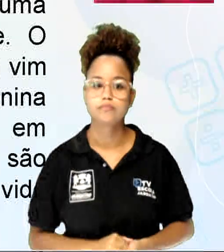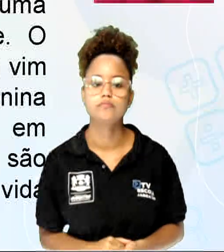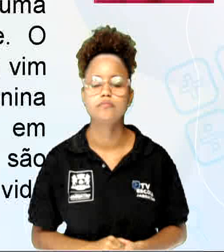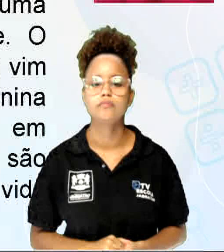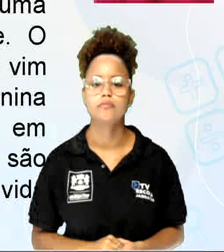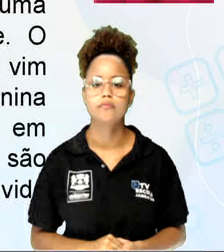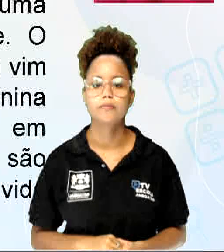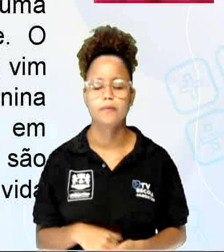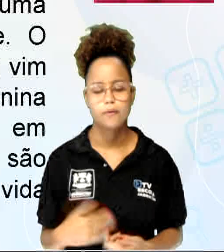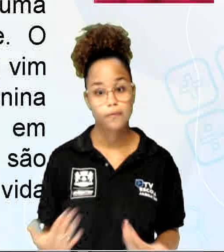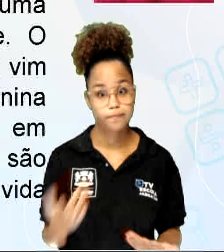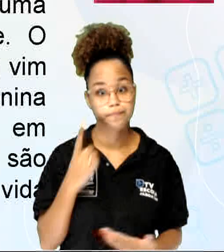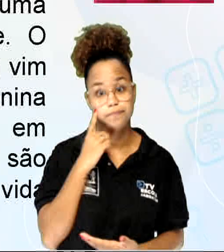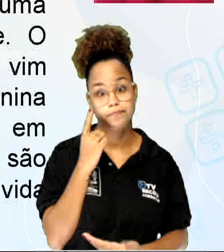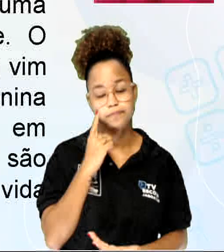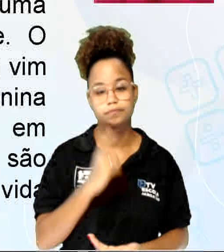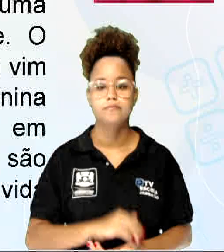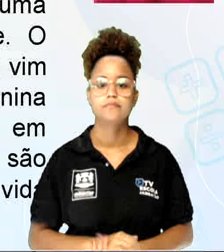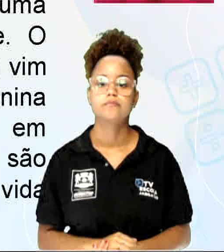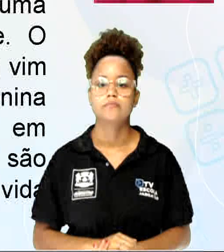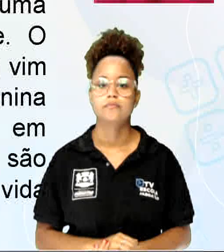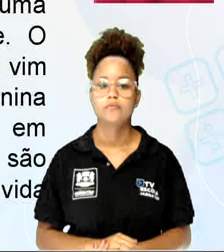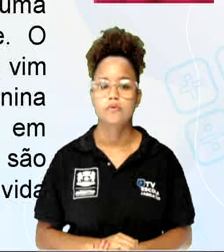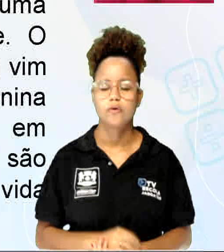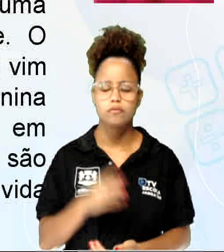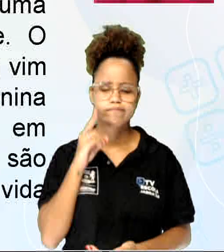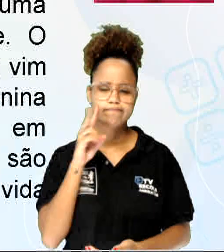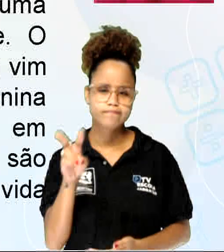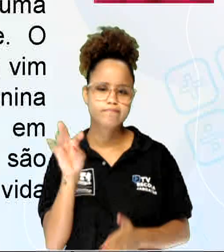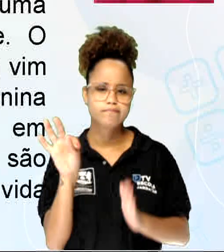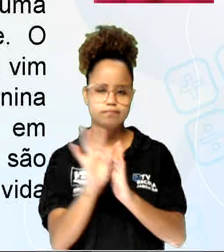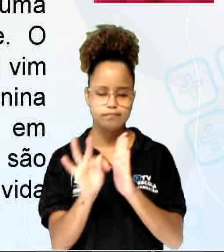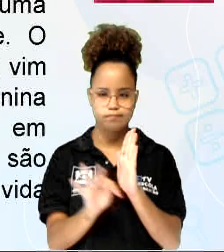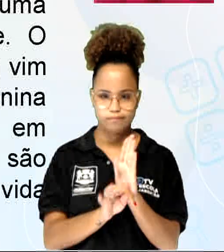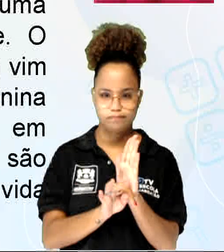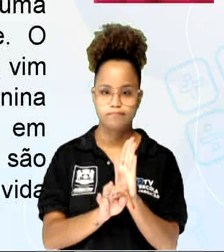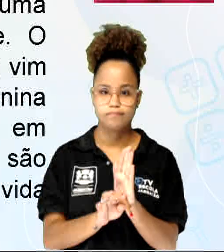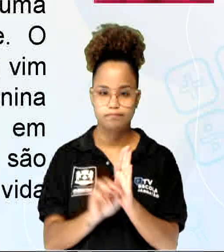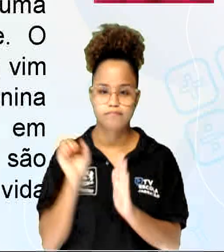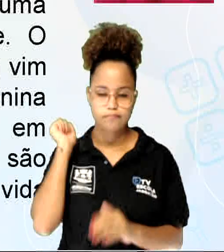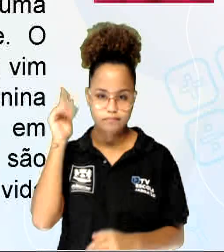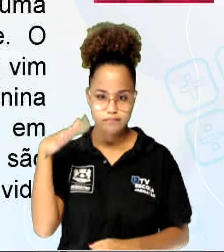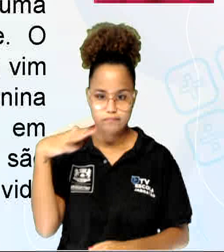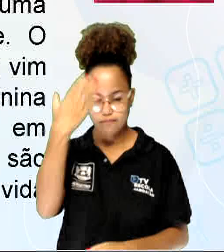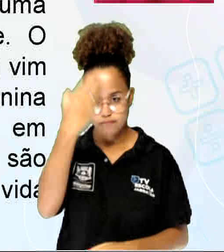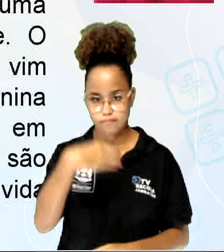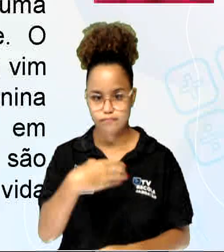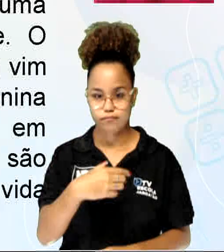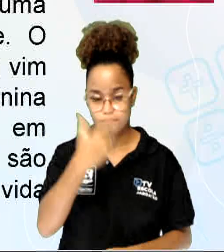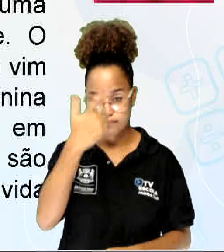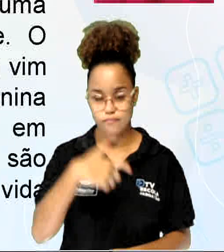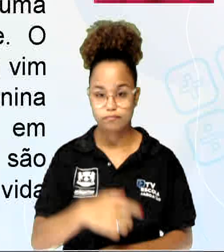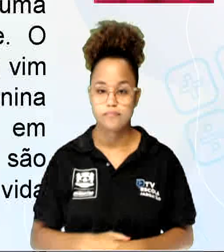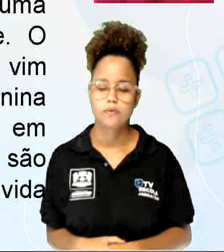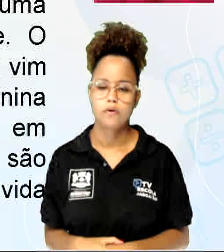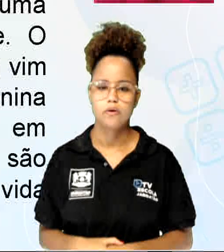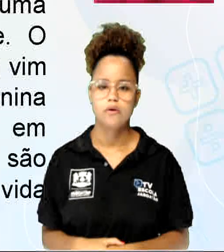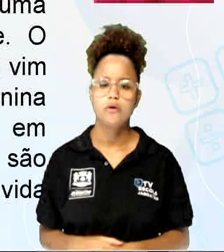Então vejam só, de olho no texto, autobiografia. No dia em que nasci,